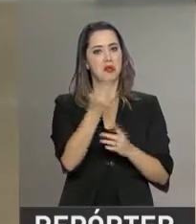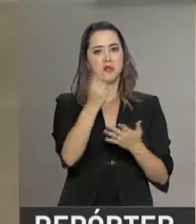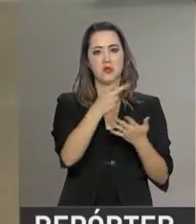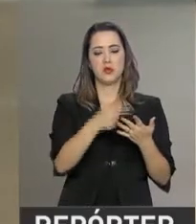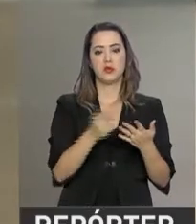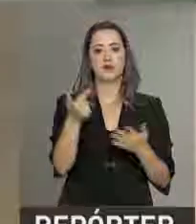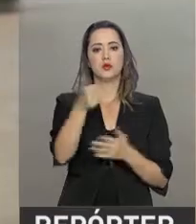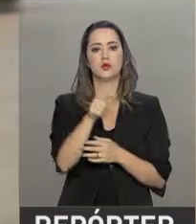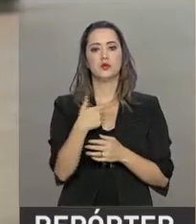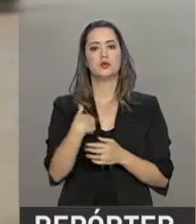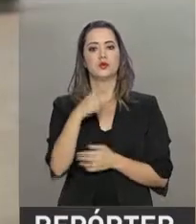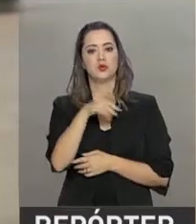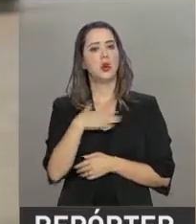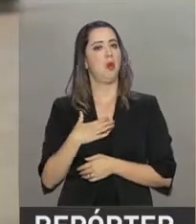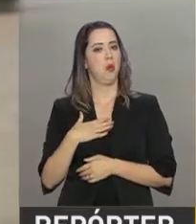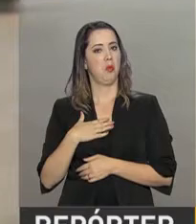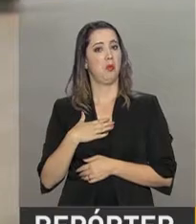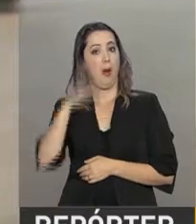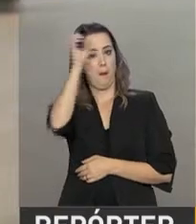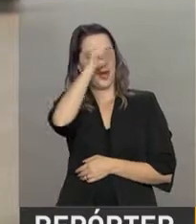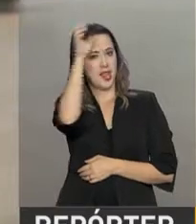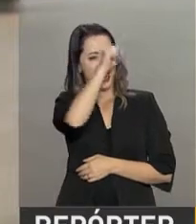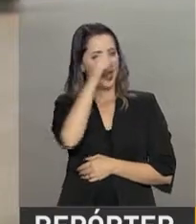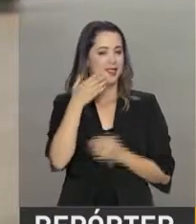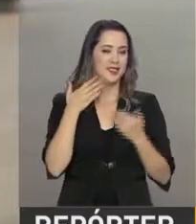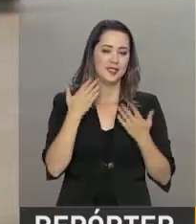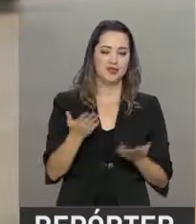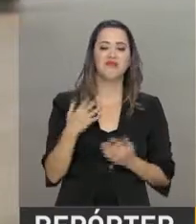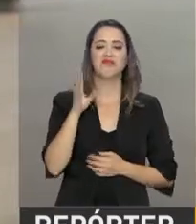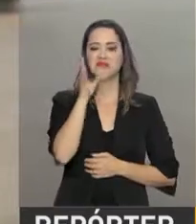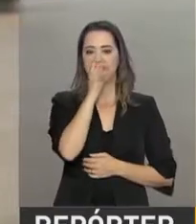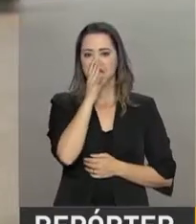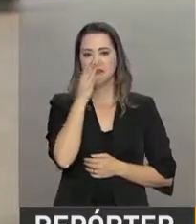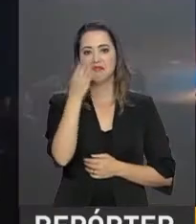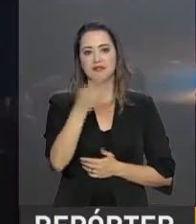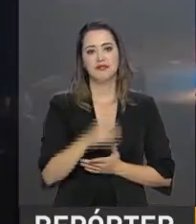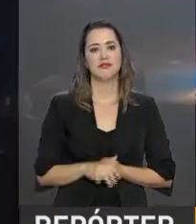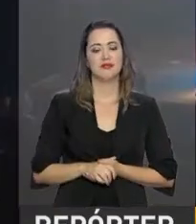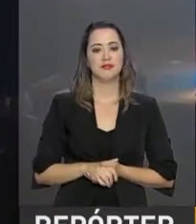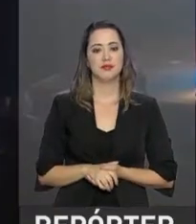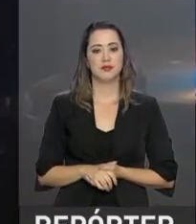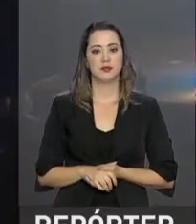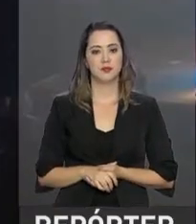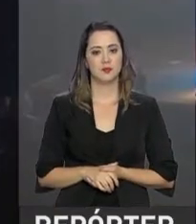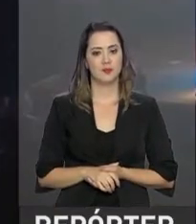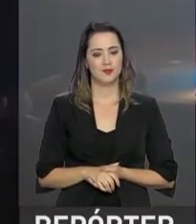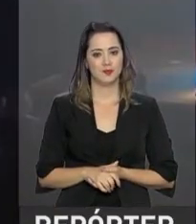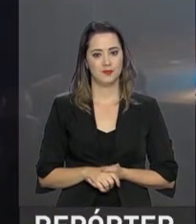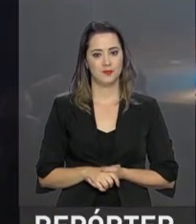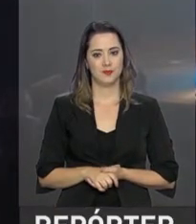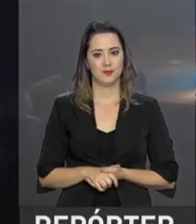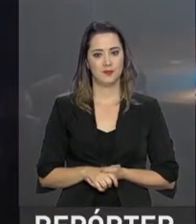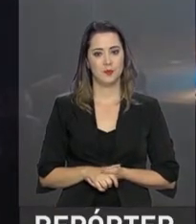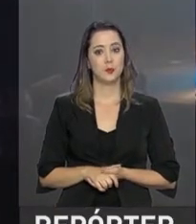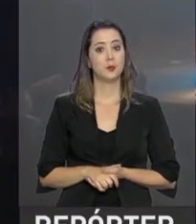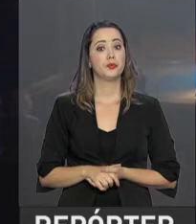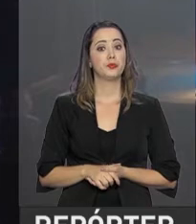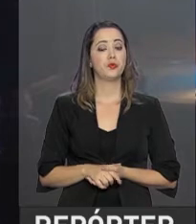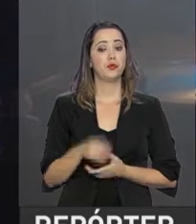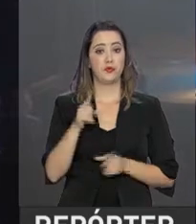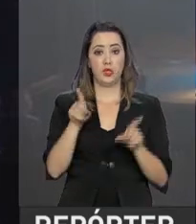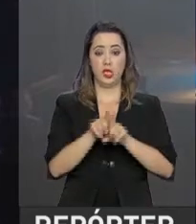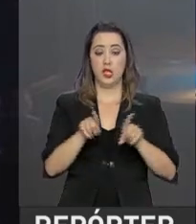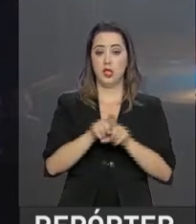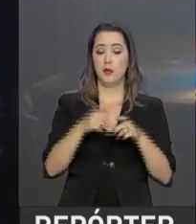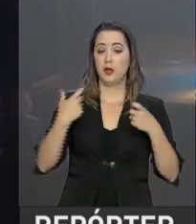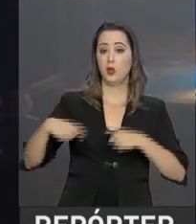volta a ser aluna. Tô aprendendo muito. Muito interessante tudo isso. Eu só quero te namorar. Também